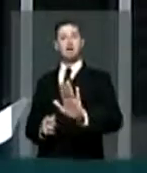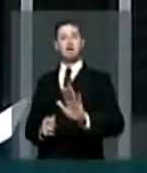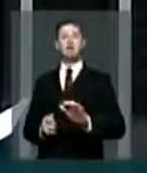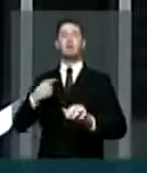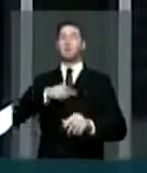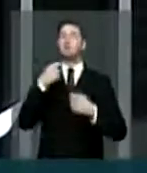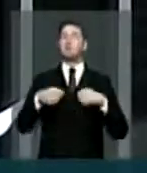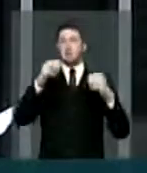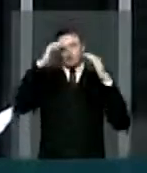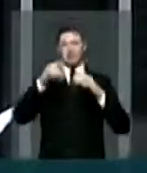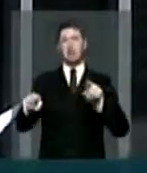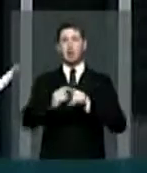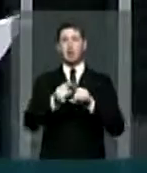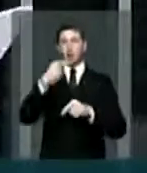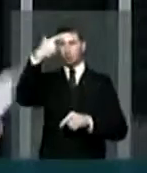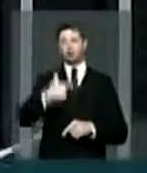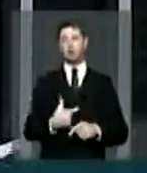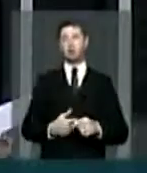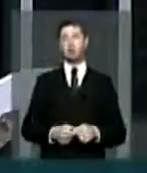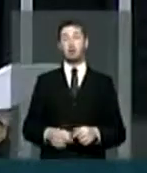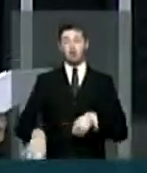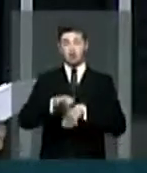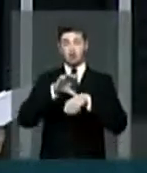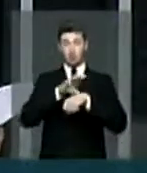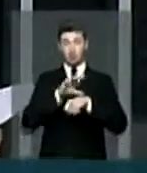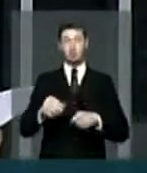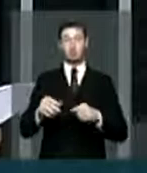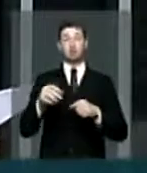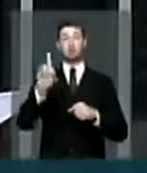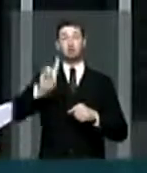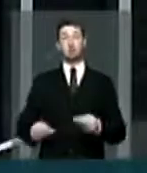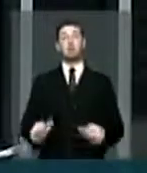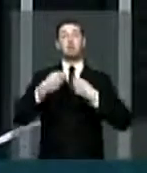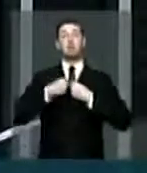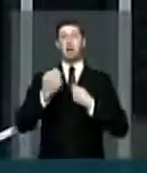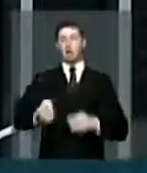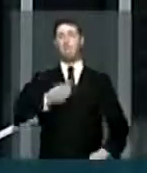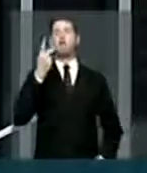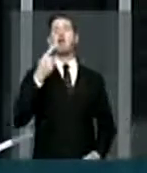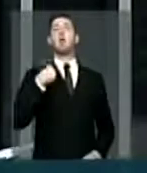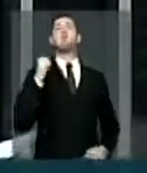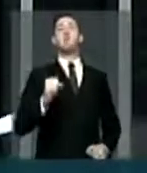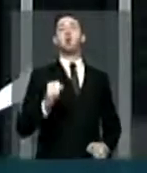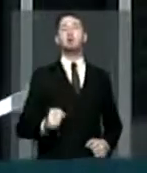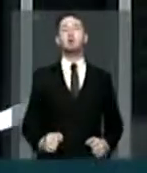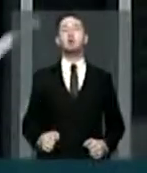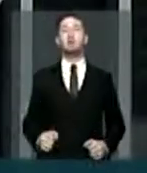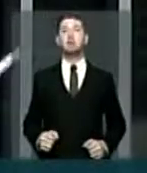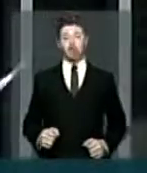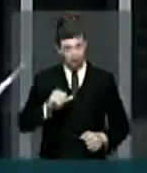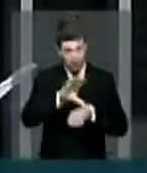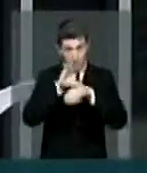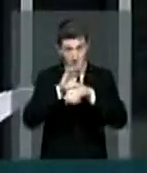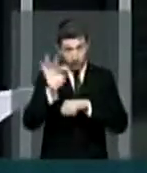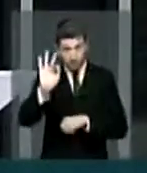nos nossos posicionamentos. A Constituição Federal me dá o direito de me pronunciar. A Constituição Federal me dá o